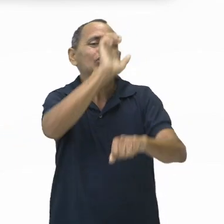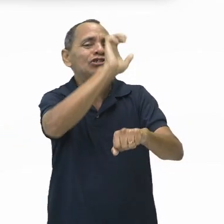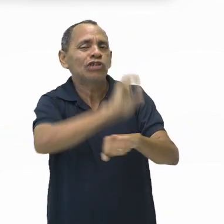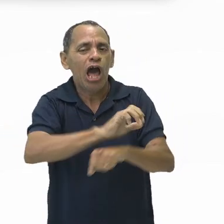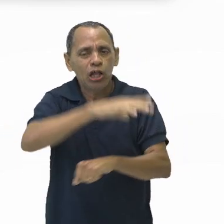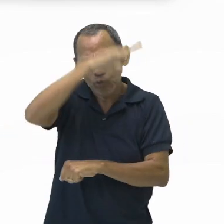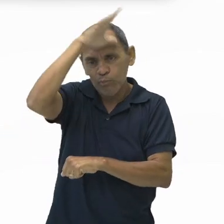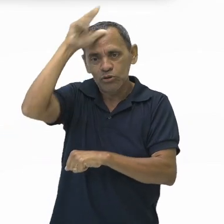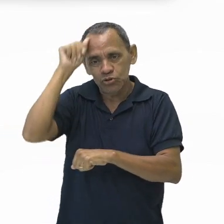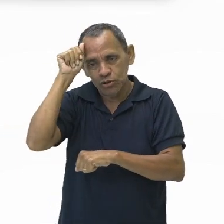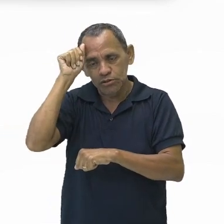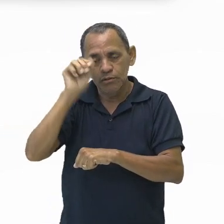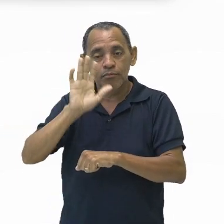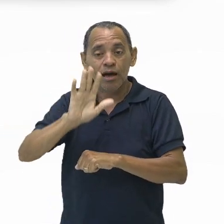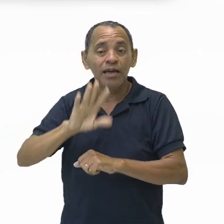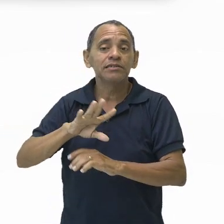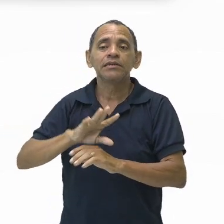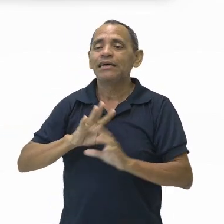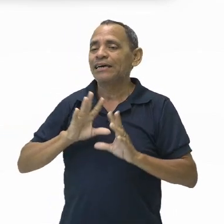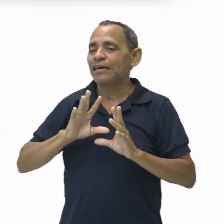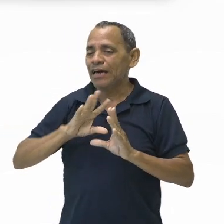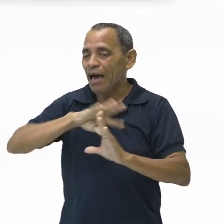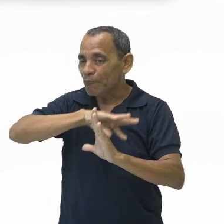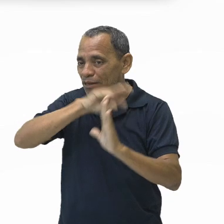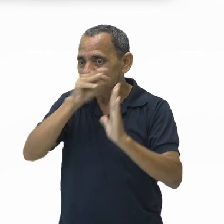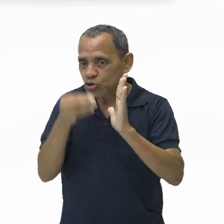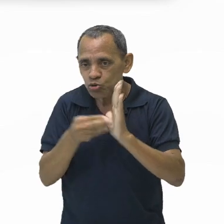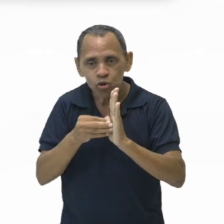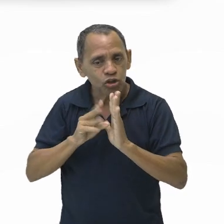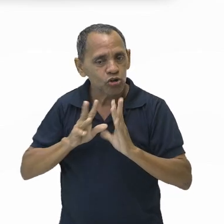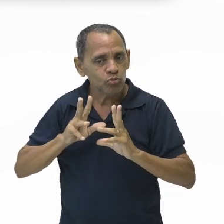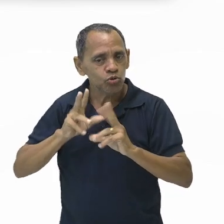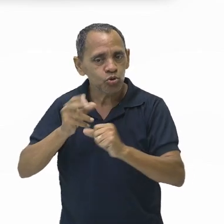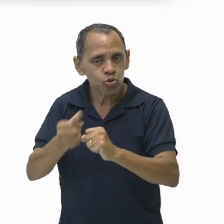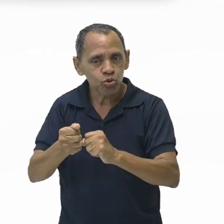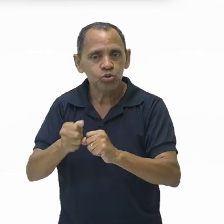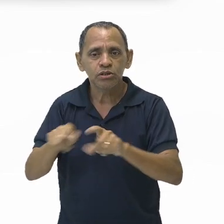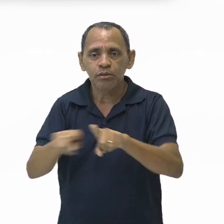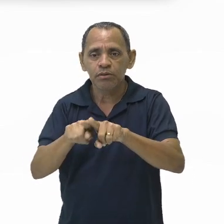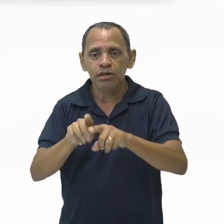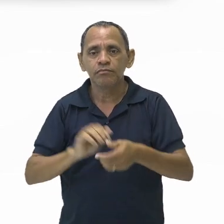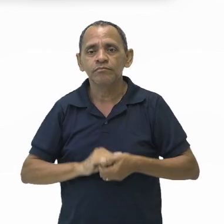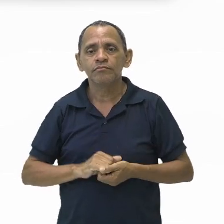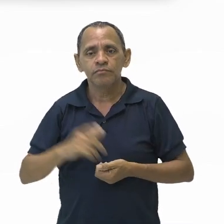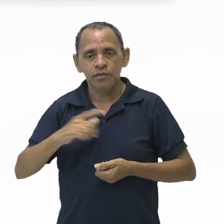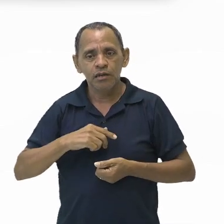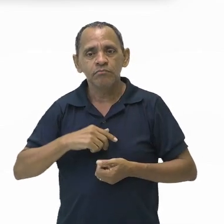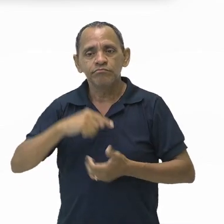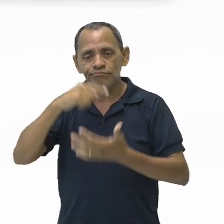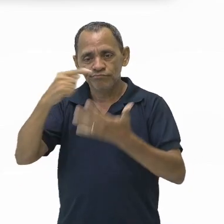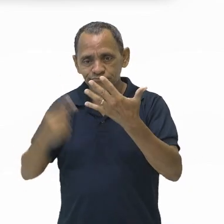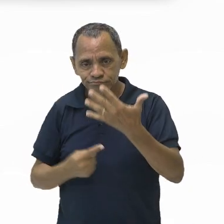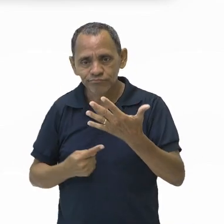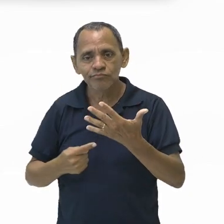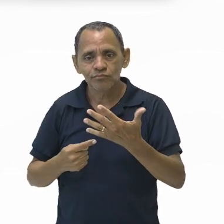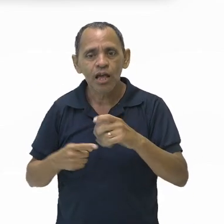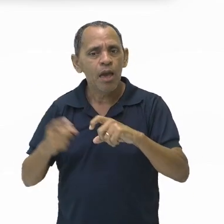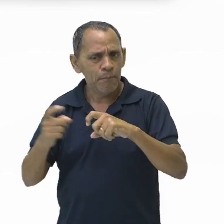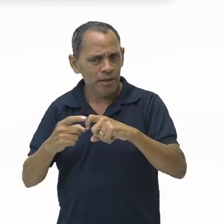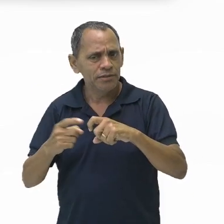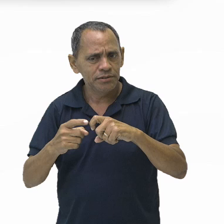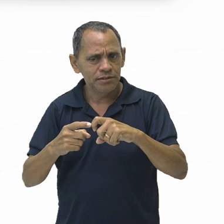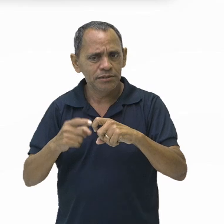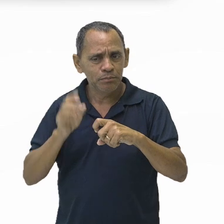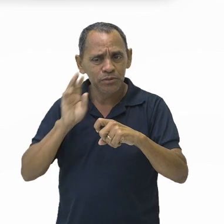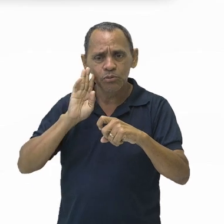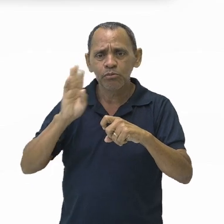sim da região amazônica como um todo. Né, tem várias dinâmicas ali relacionadas, por exemplo, à própria medicina, né, quando a gente fala da medicina